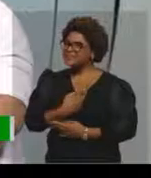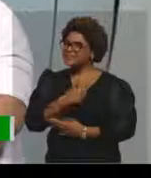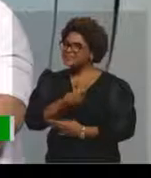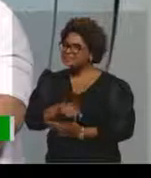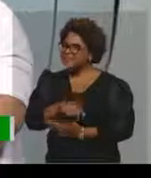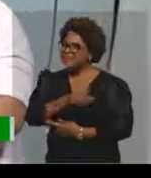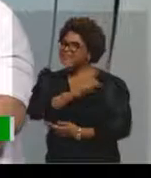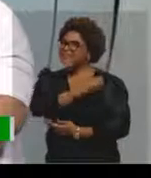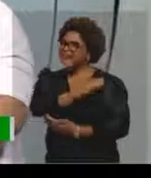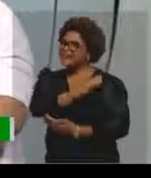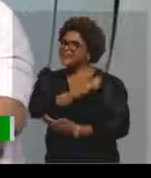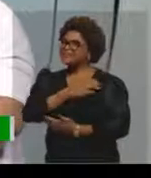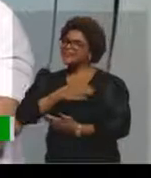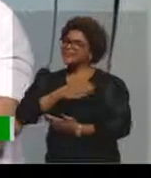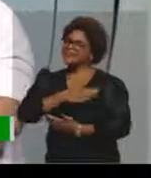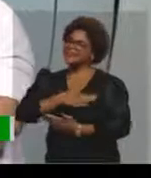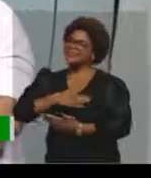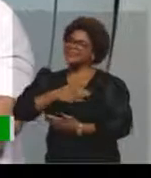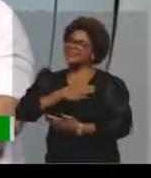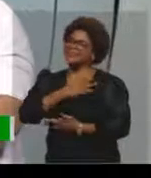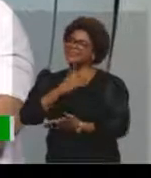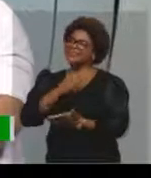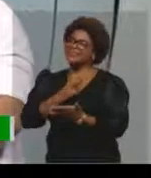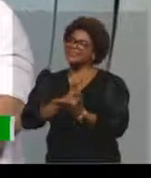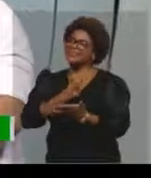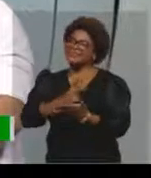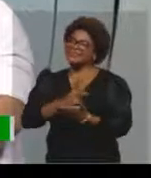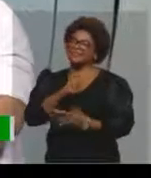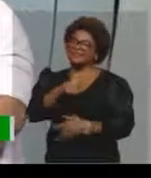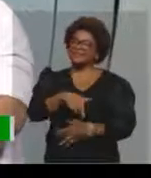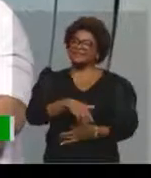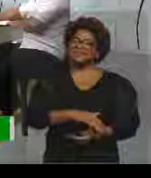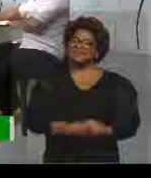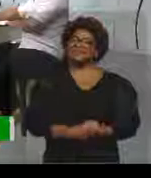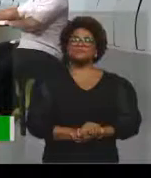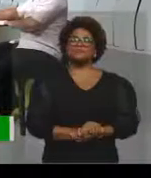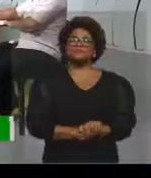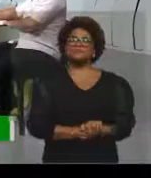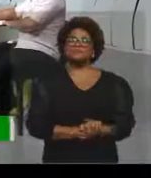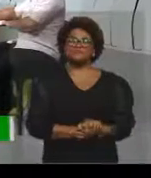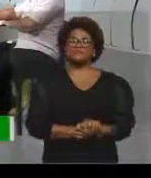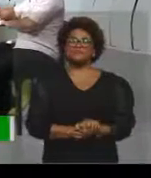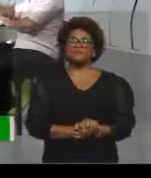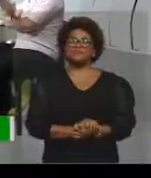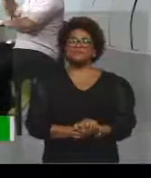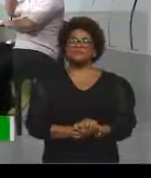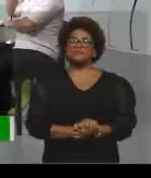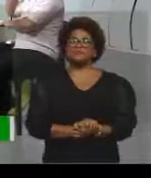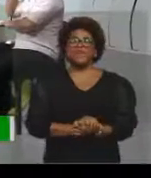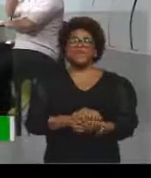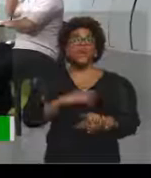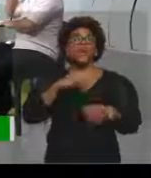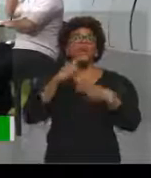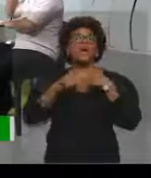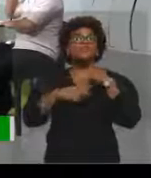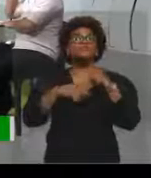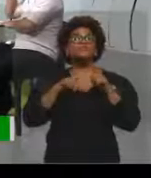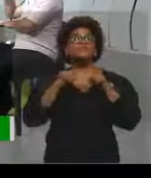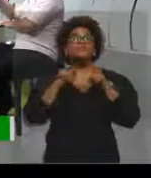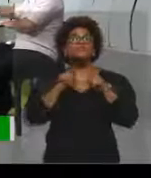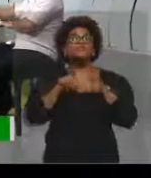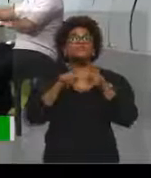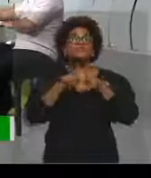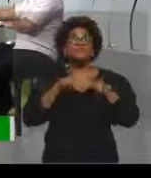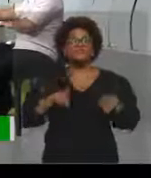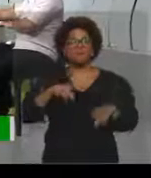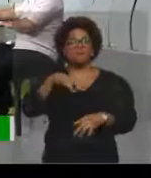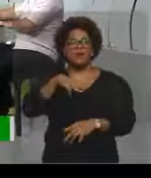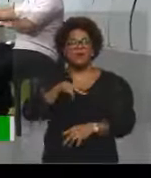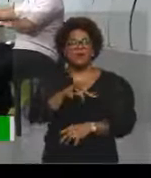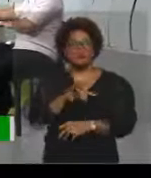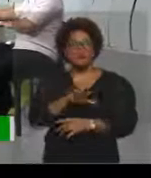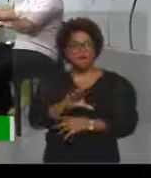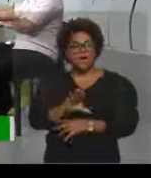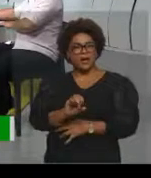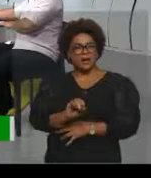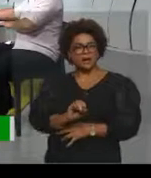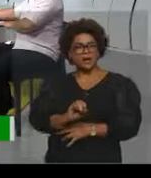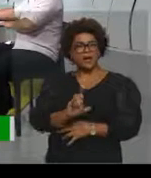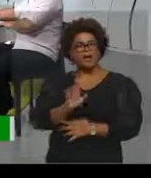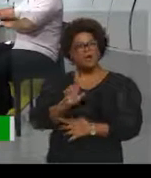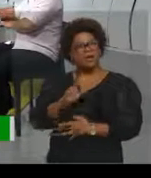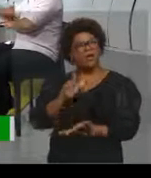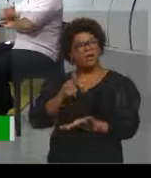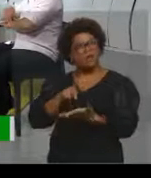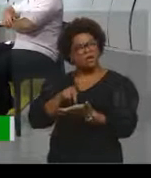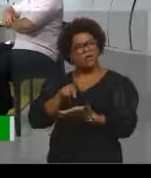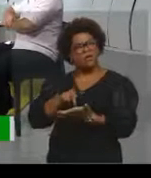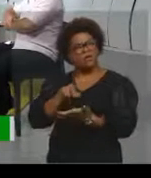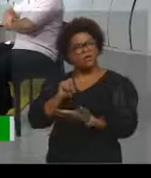sempre está aqui conosco. Do Tira Dúvidas. A dúvida dela é para você, professor Magno. É verdade que na figura de